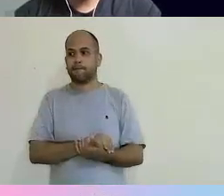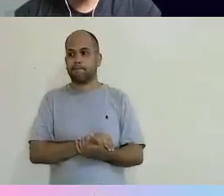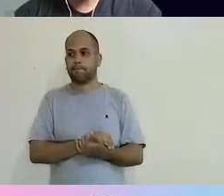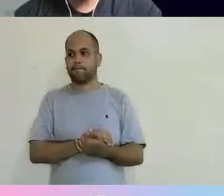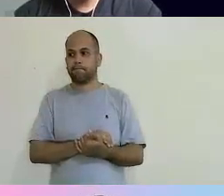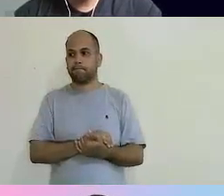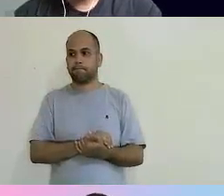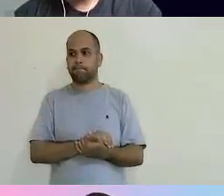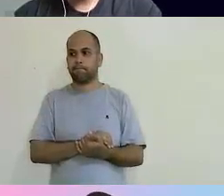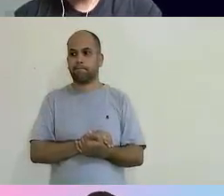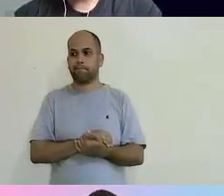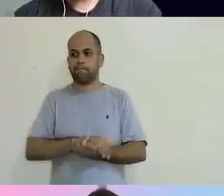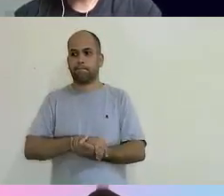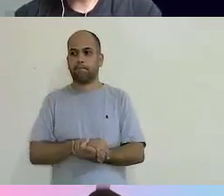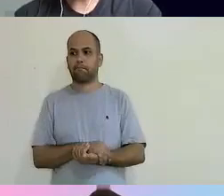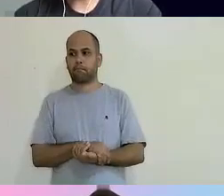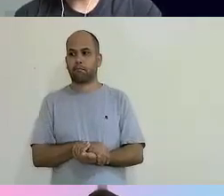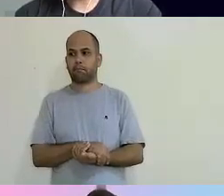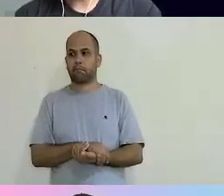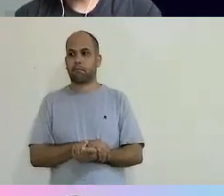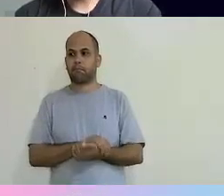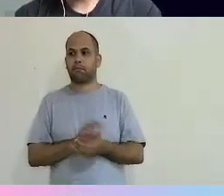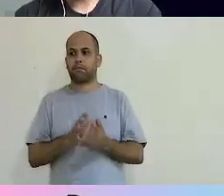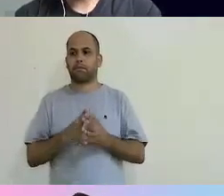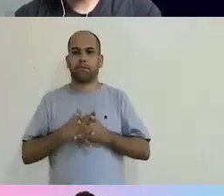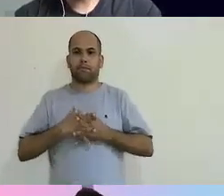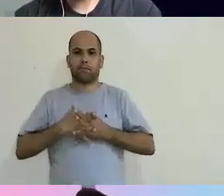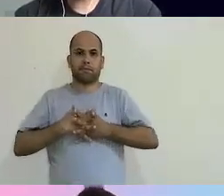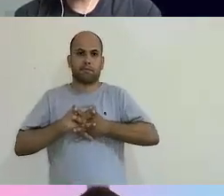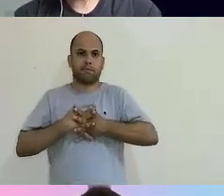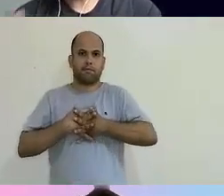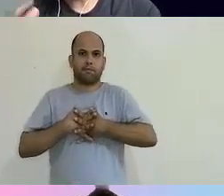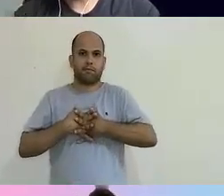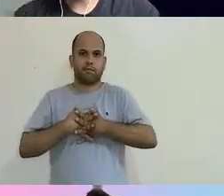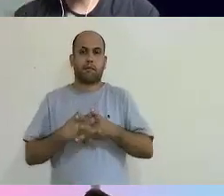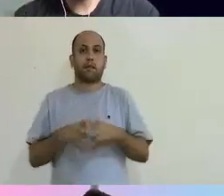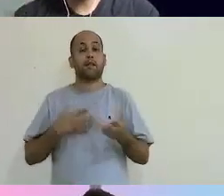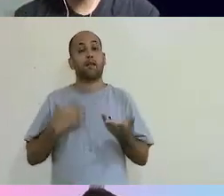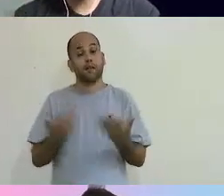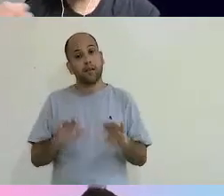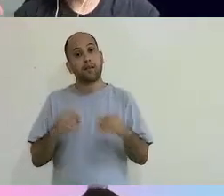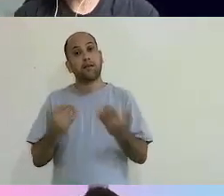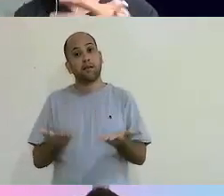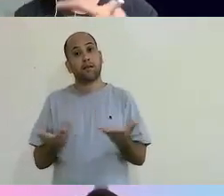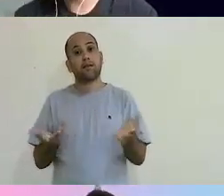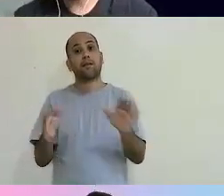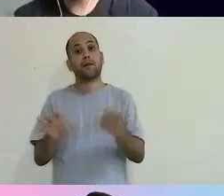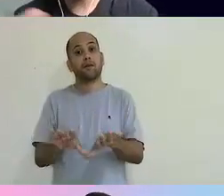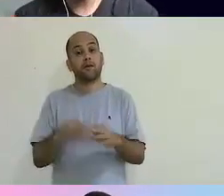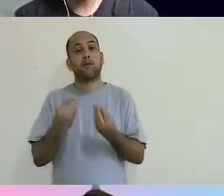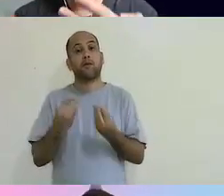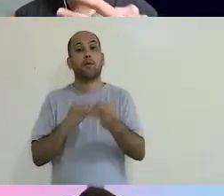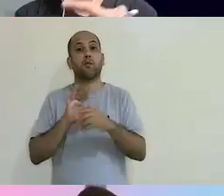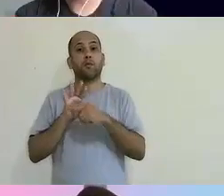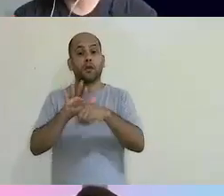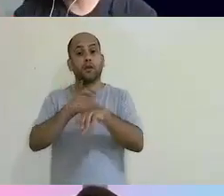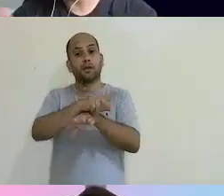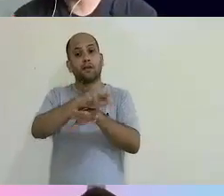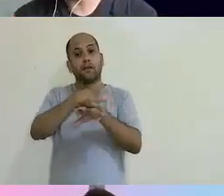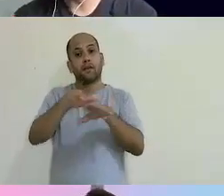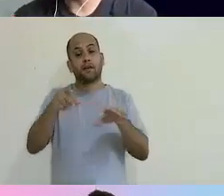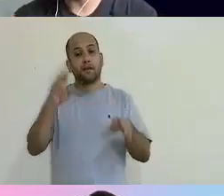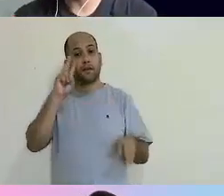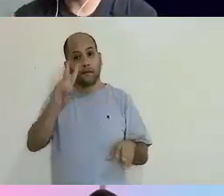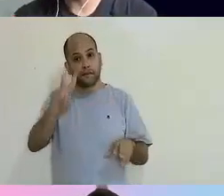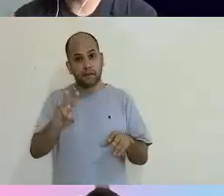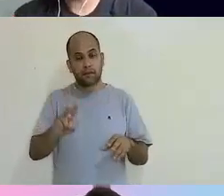basicamente. É essa inclusão, né? Como que a gente traz os diversos olhares, as diversas características, os